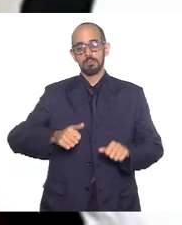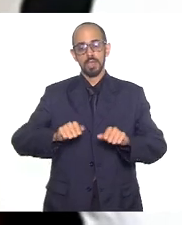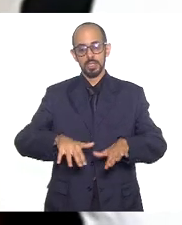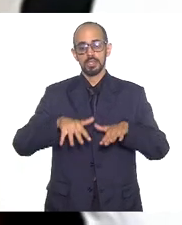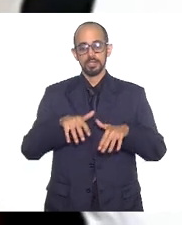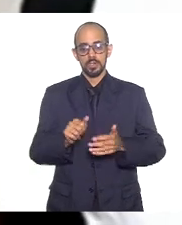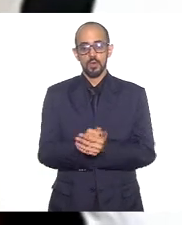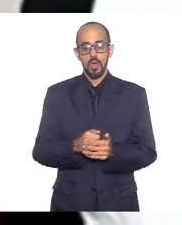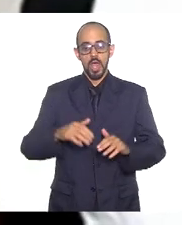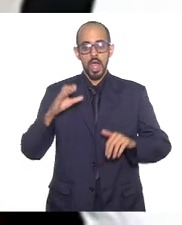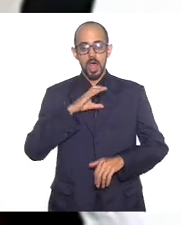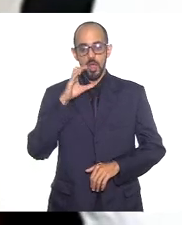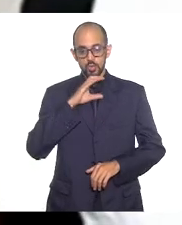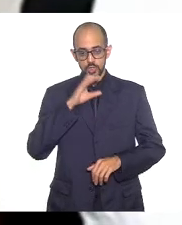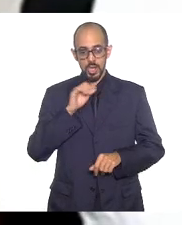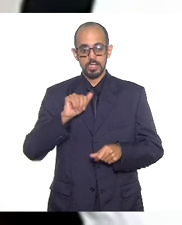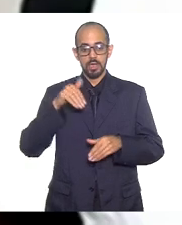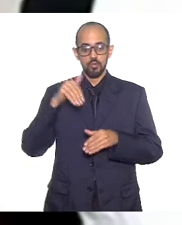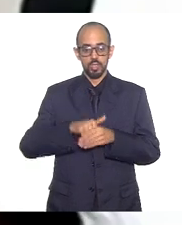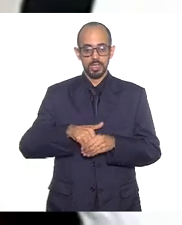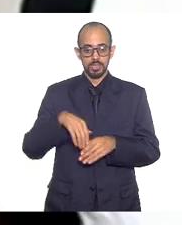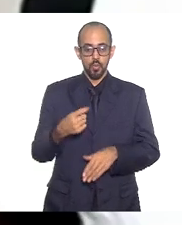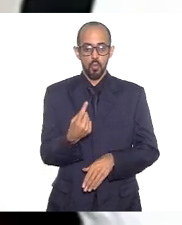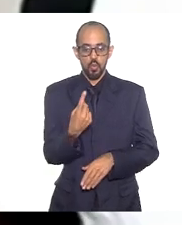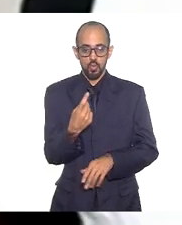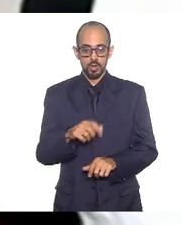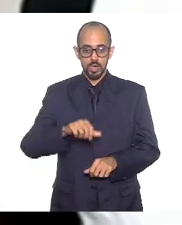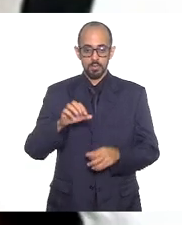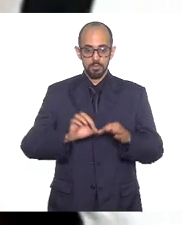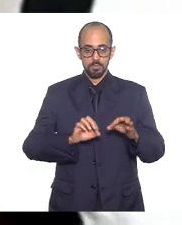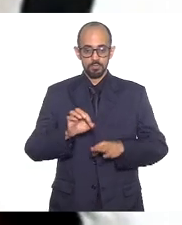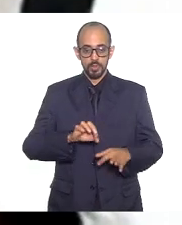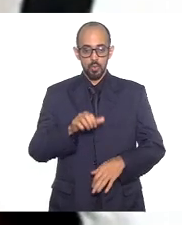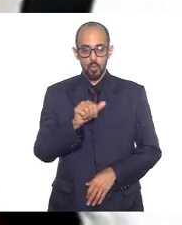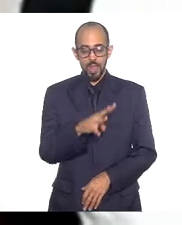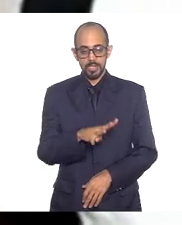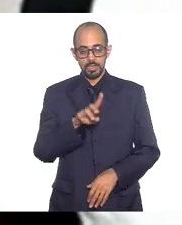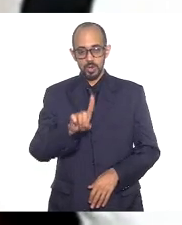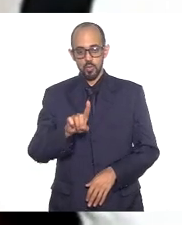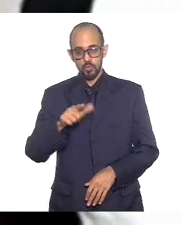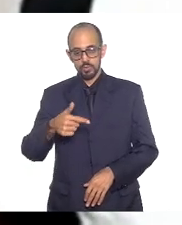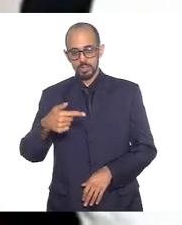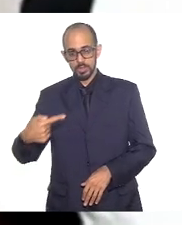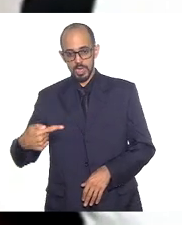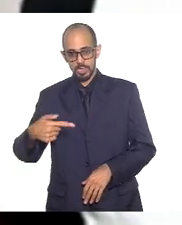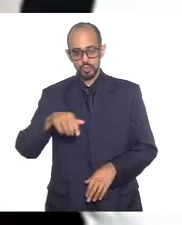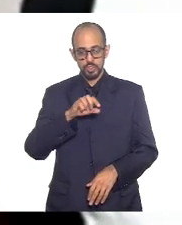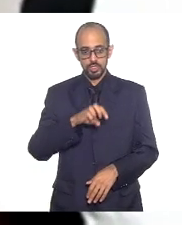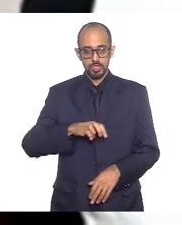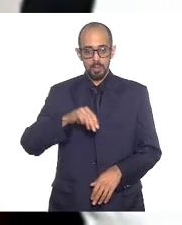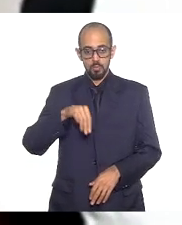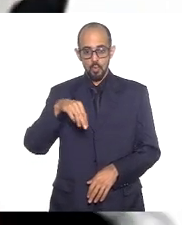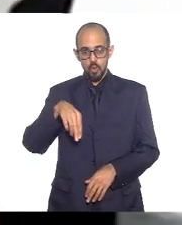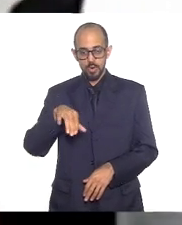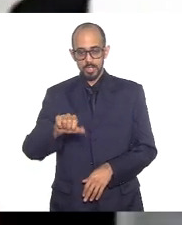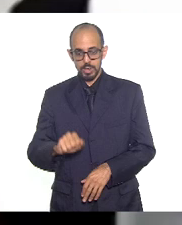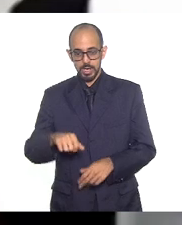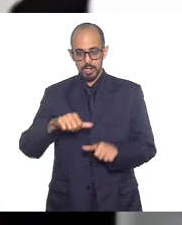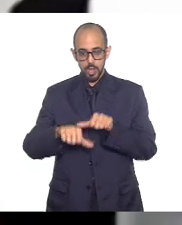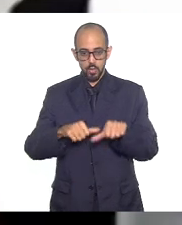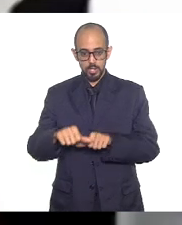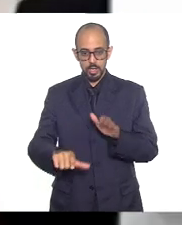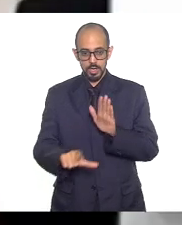urgência, em votação e discussão única, projeto de lei 4127 de 2021, de autoria da deputada Mônica Francisco, que altera